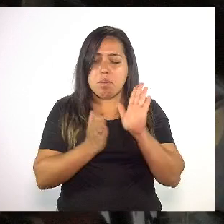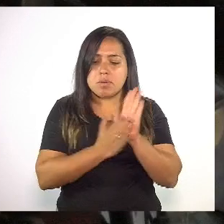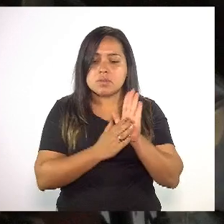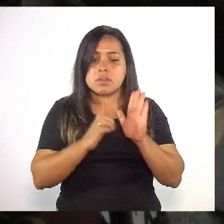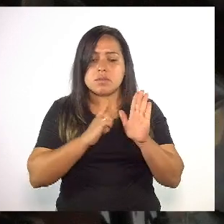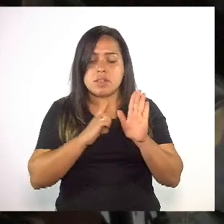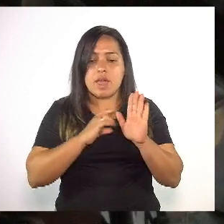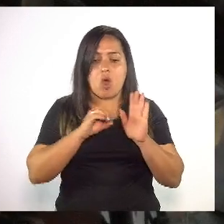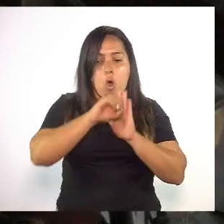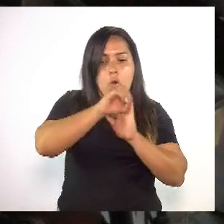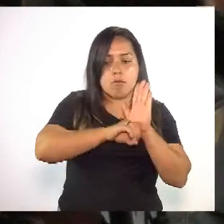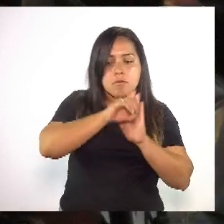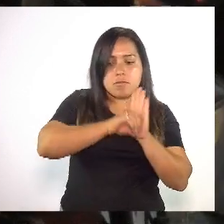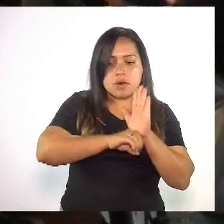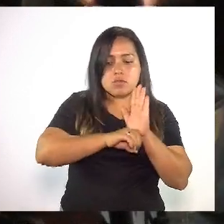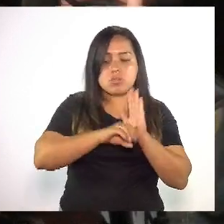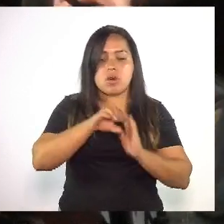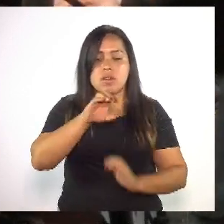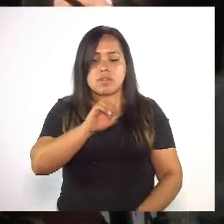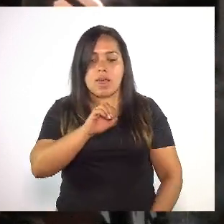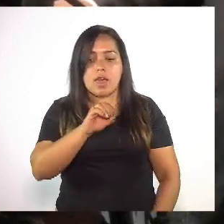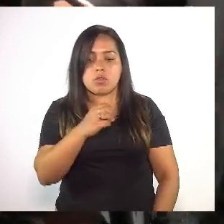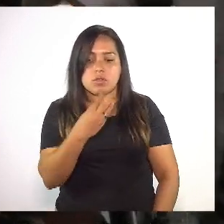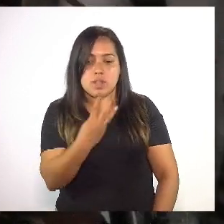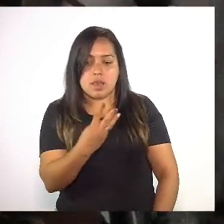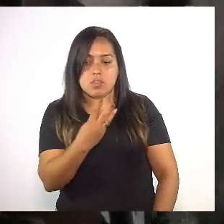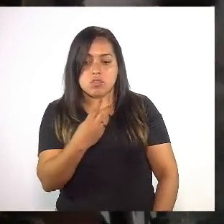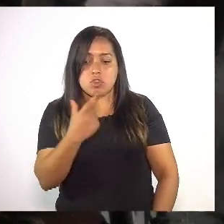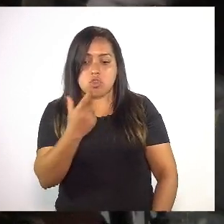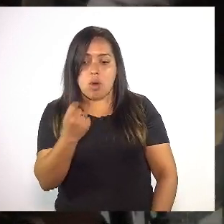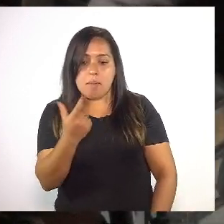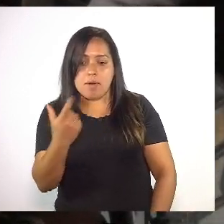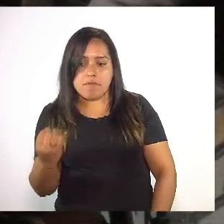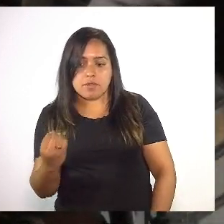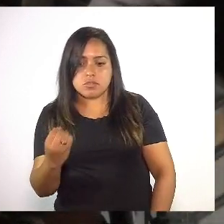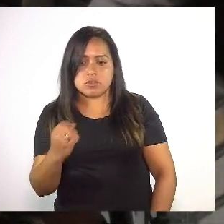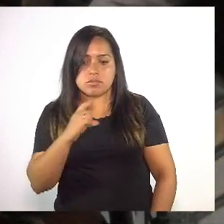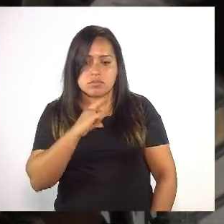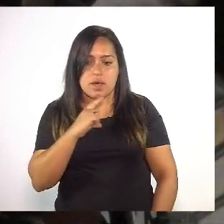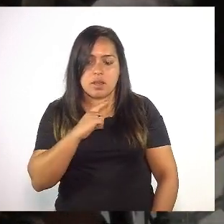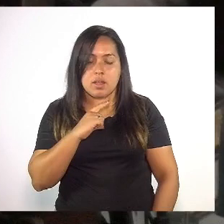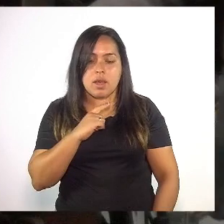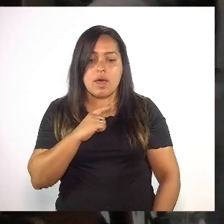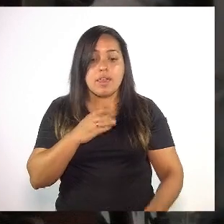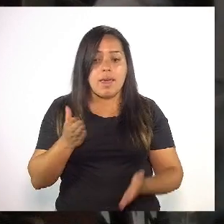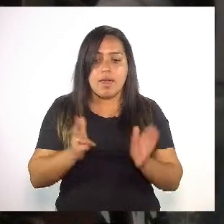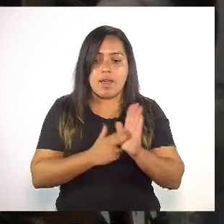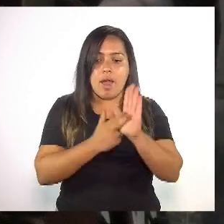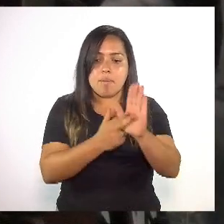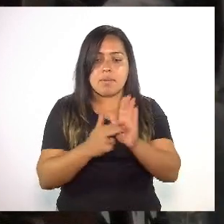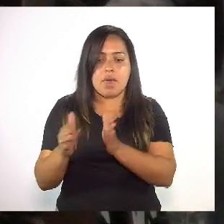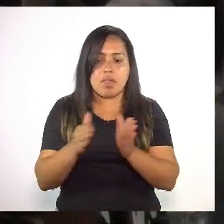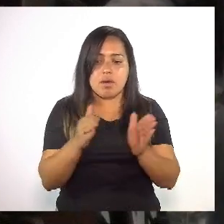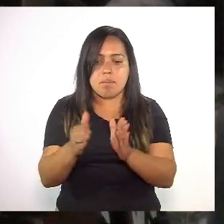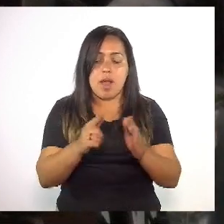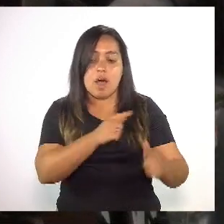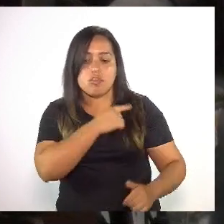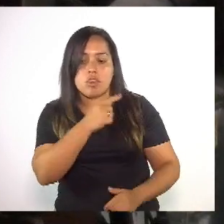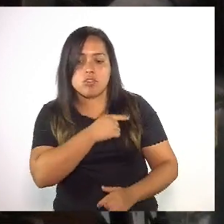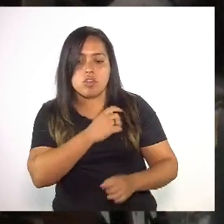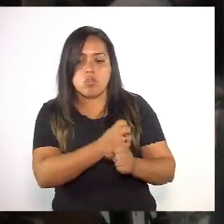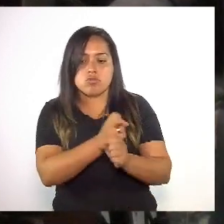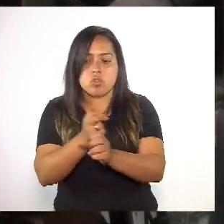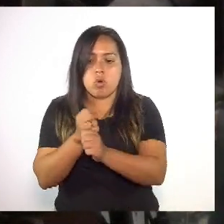013/2020, do Poder Executivo, que encaminha a prestação de contas da gestão do Poder Executivo do Estado do